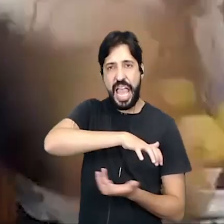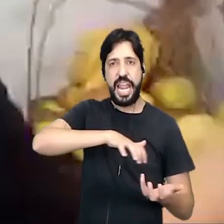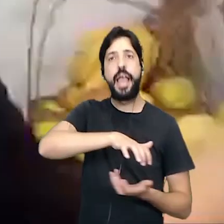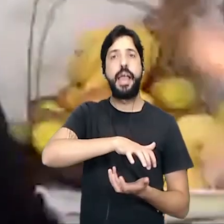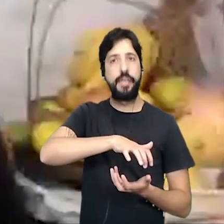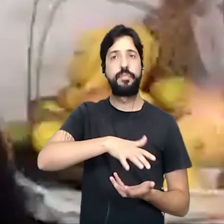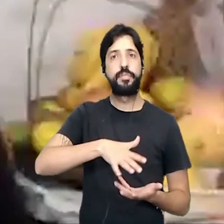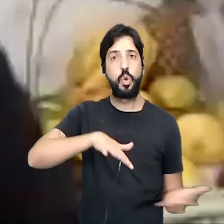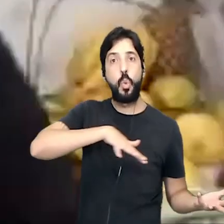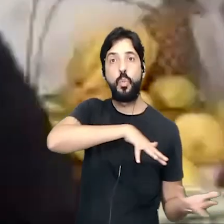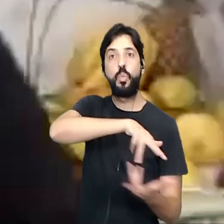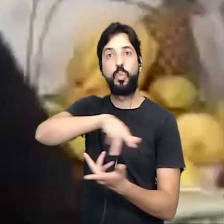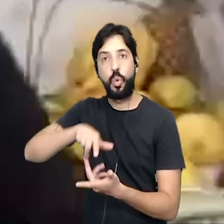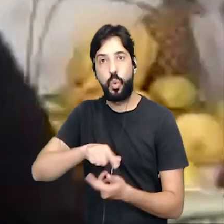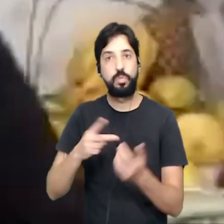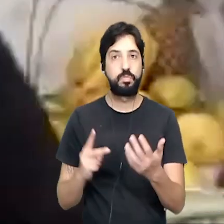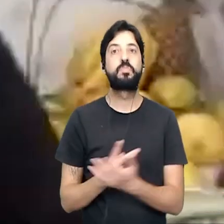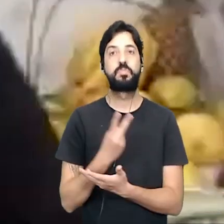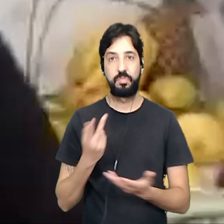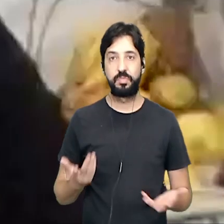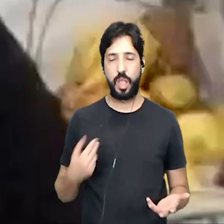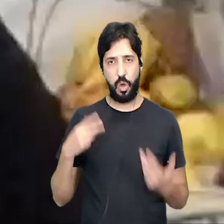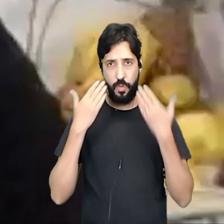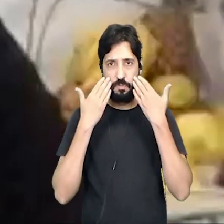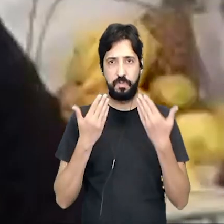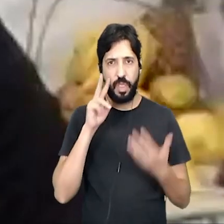greve mundial, sabe?